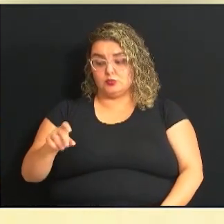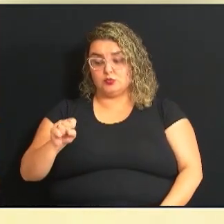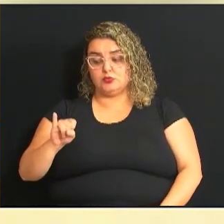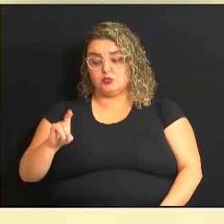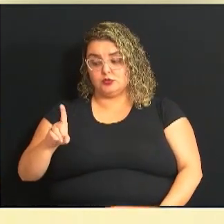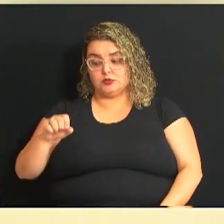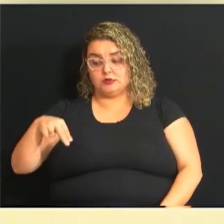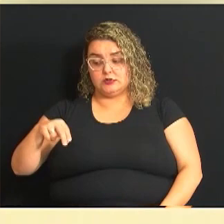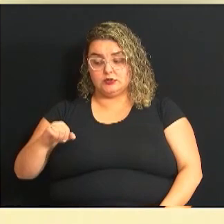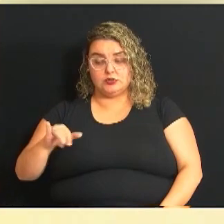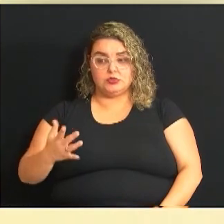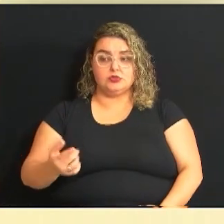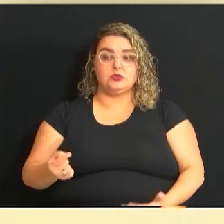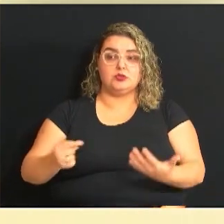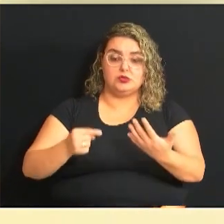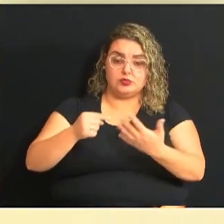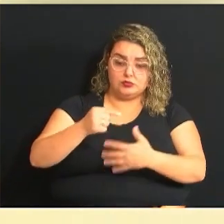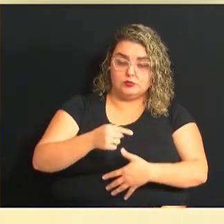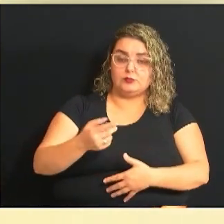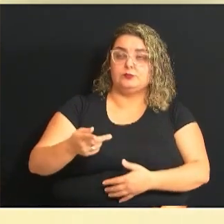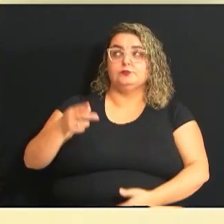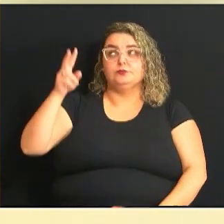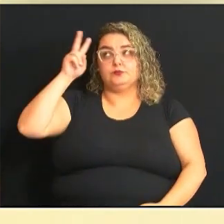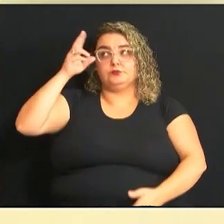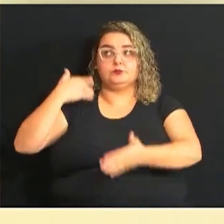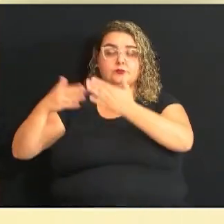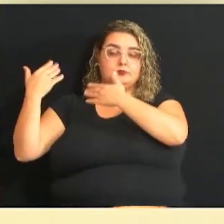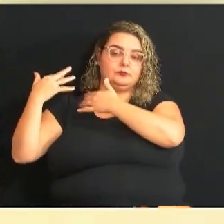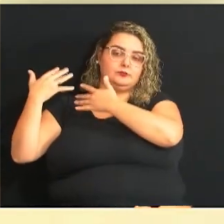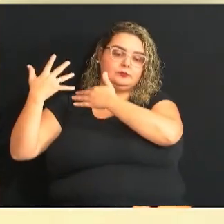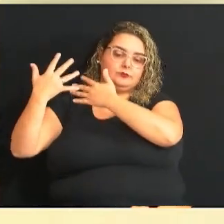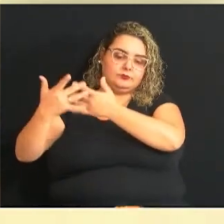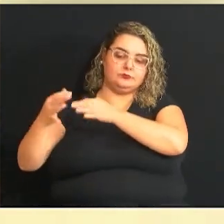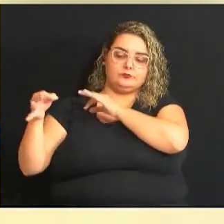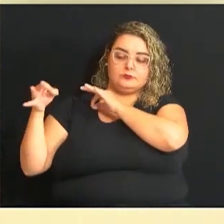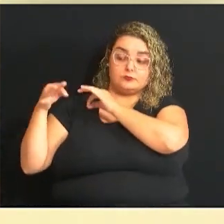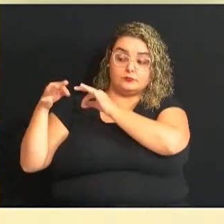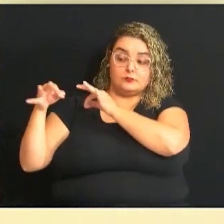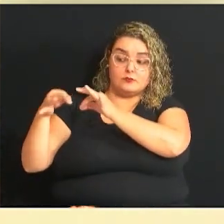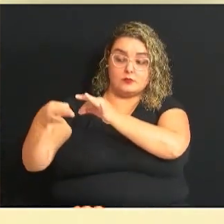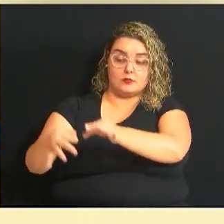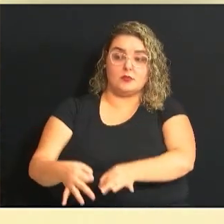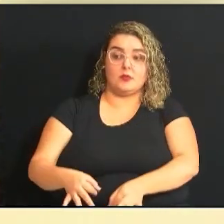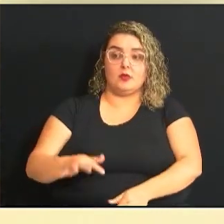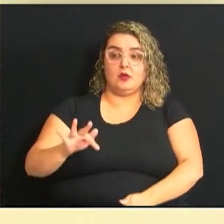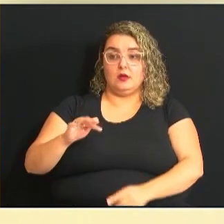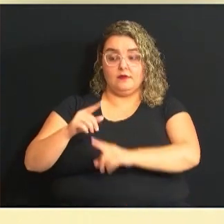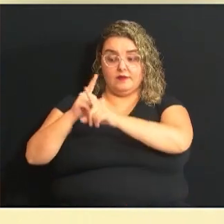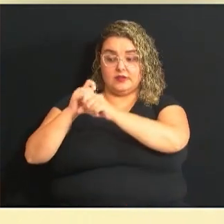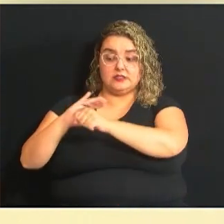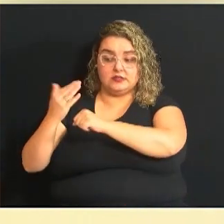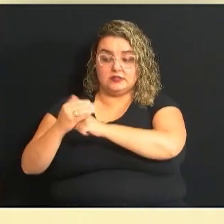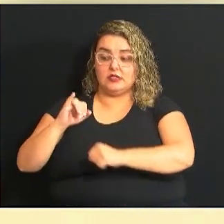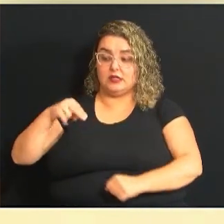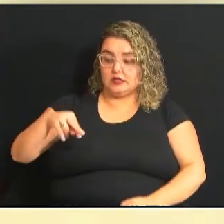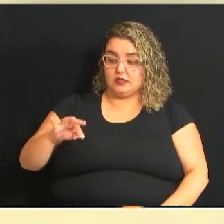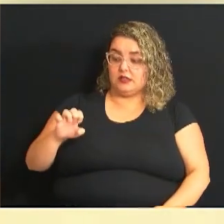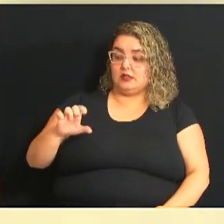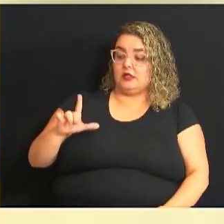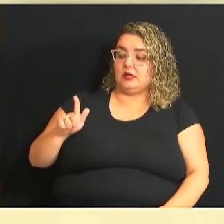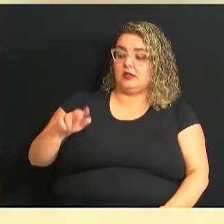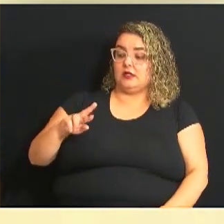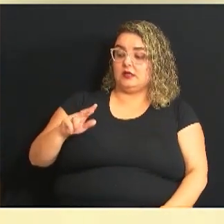professor Sidney, que apontou um histórico de organização fascista, integralista na nossa